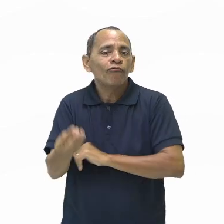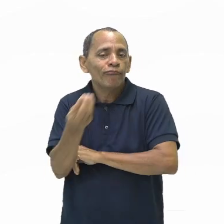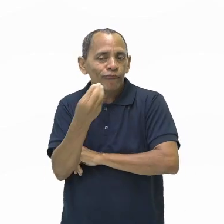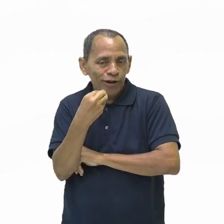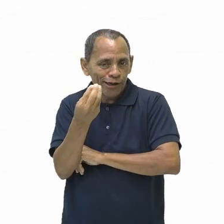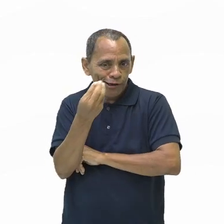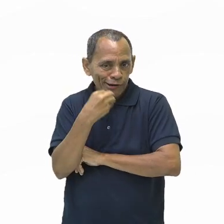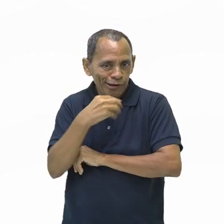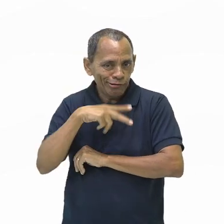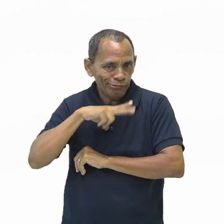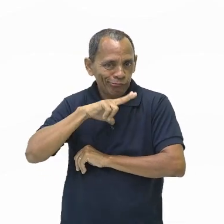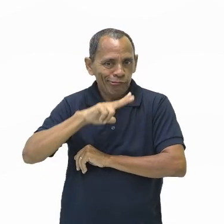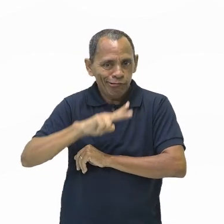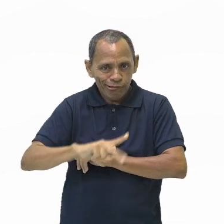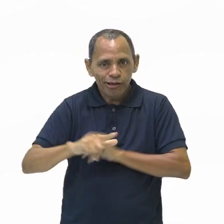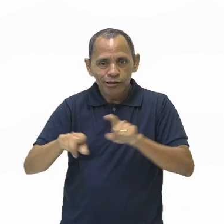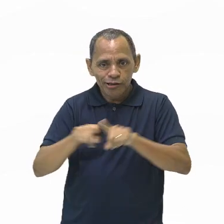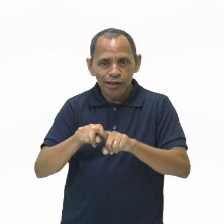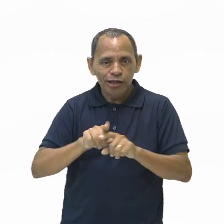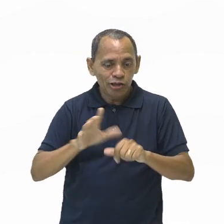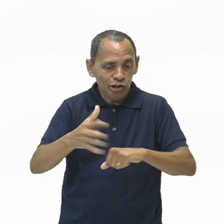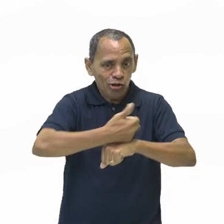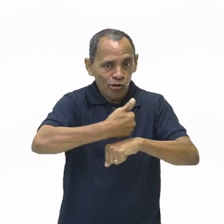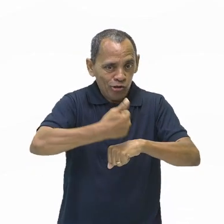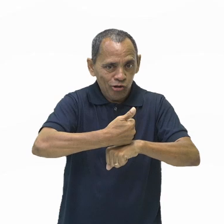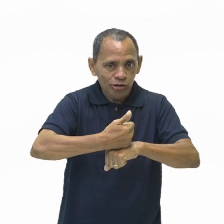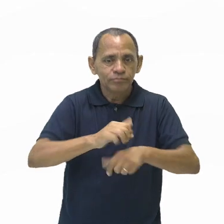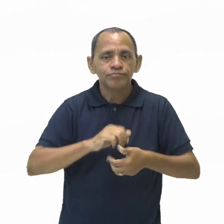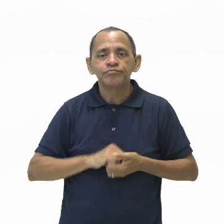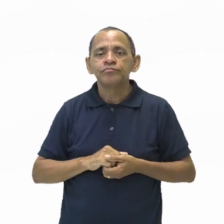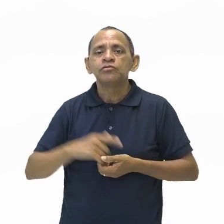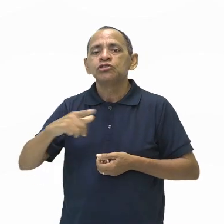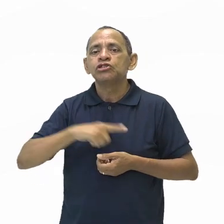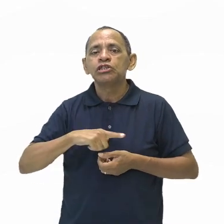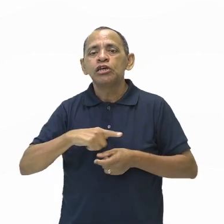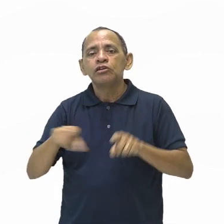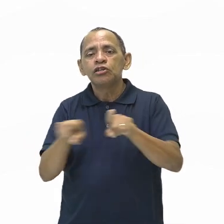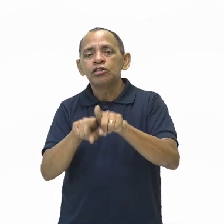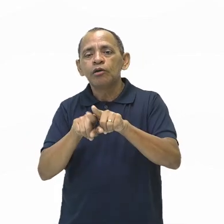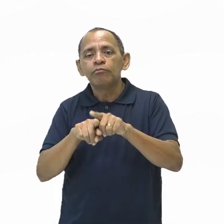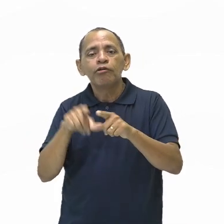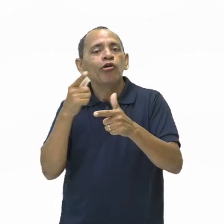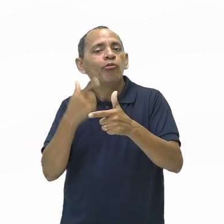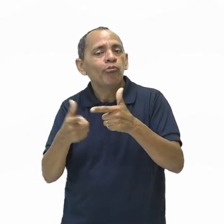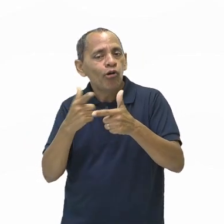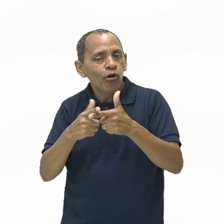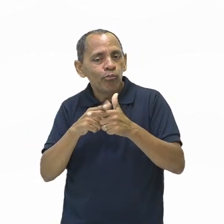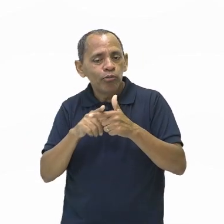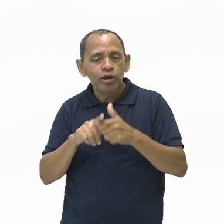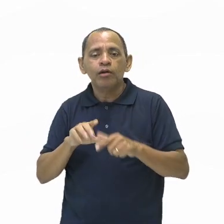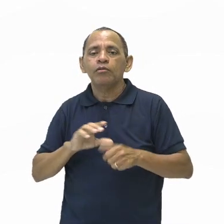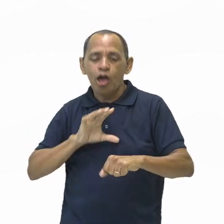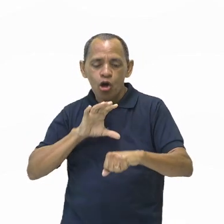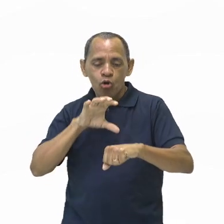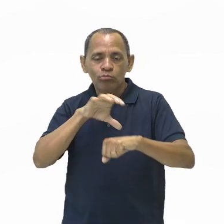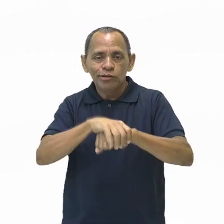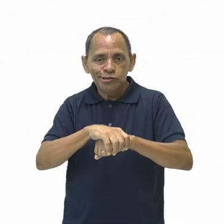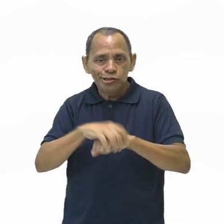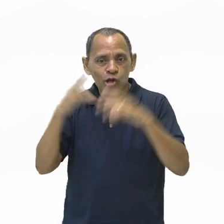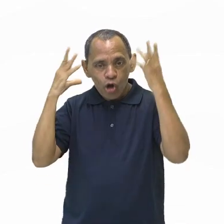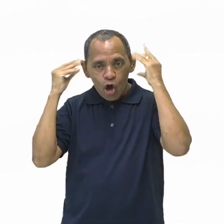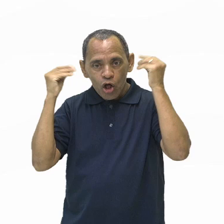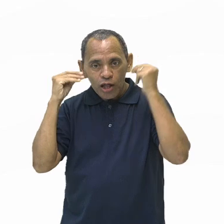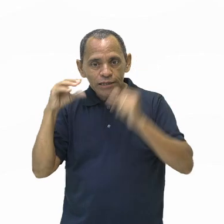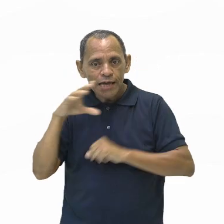fragilidade portuguesa na colônia e acabou ocasionando a ocupação holandesa